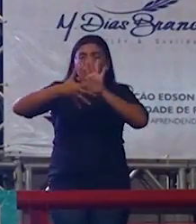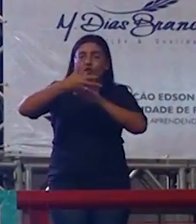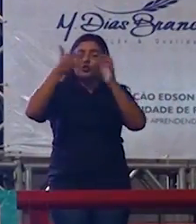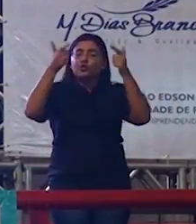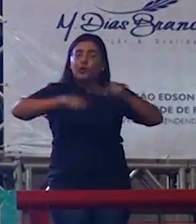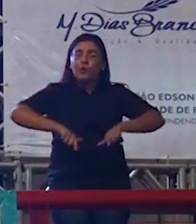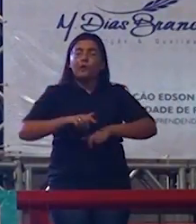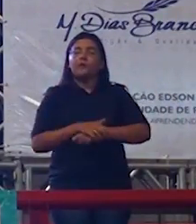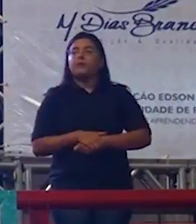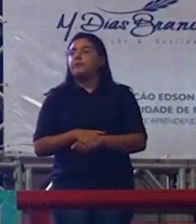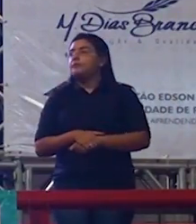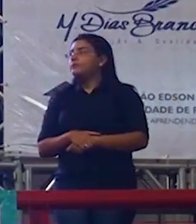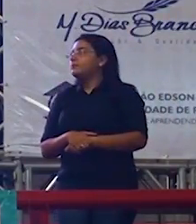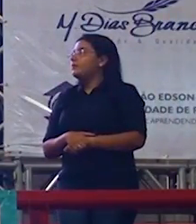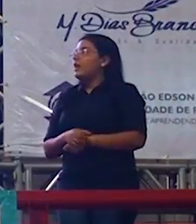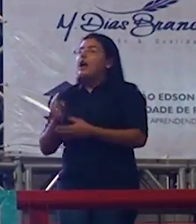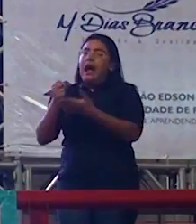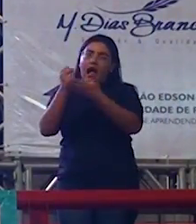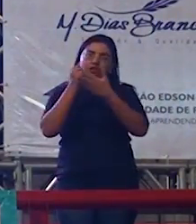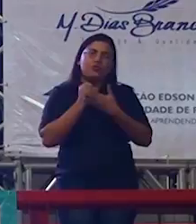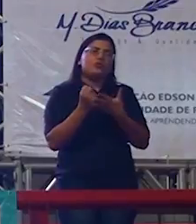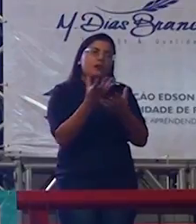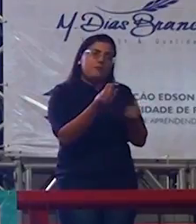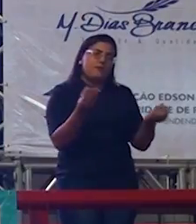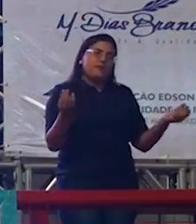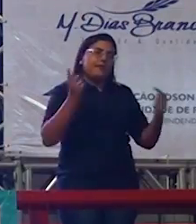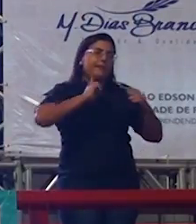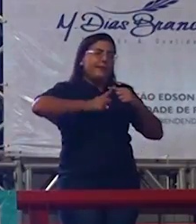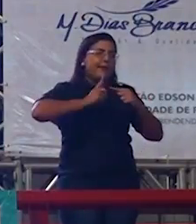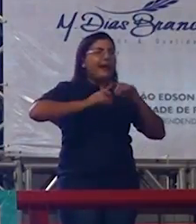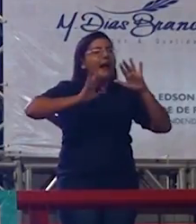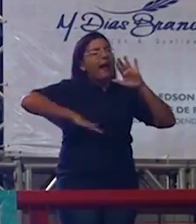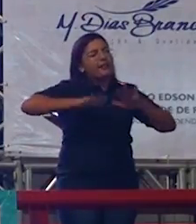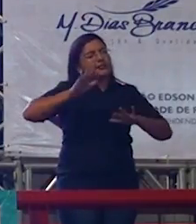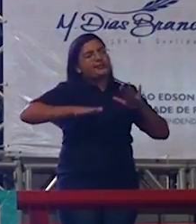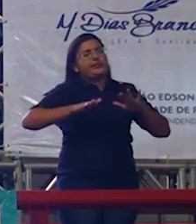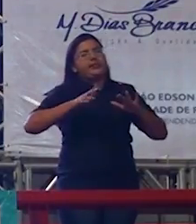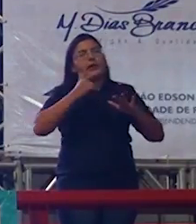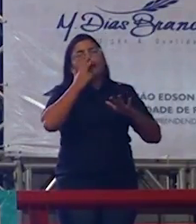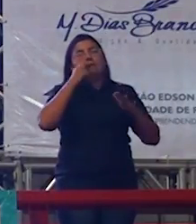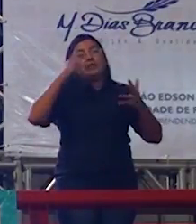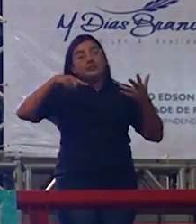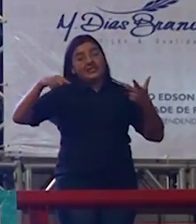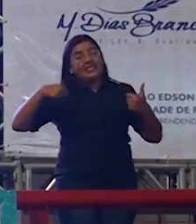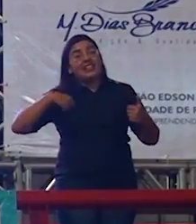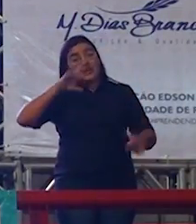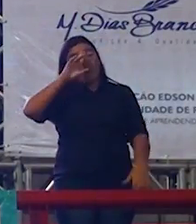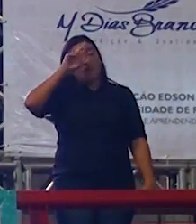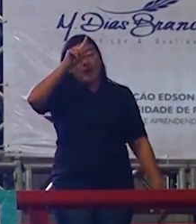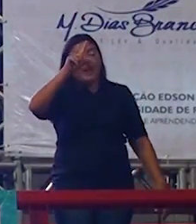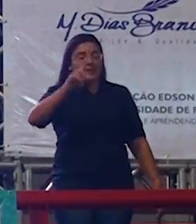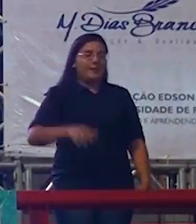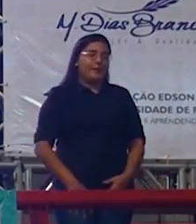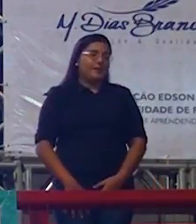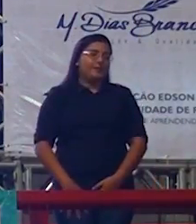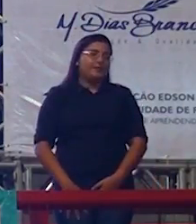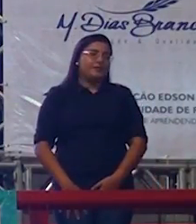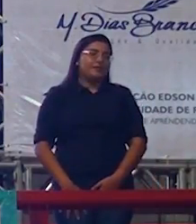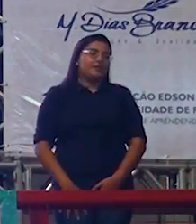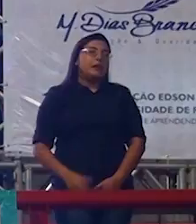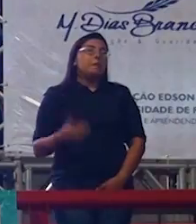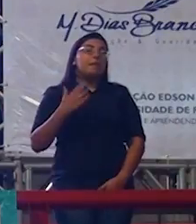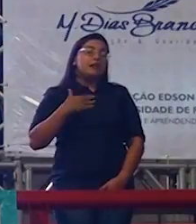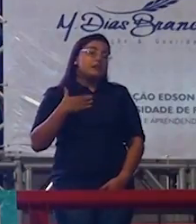novo, né? E isso ajuda. É ruim porque às vezes eu acabo marcando um errado assim mesmo, mas é uma questão que eu